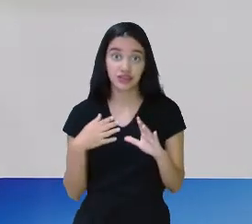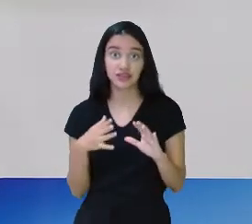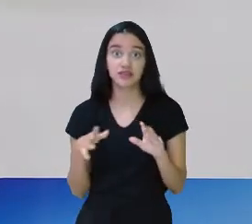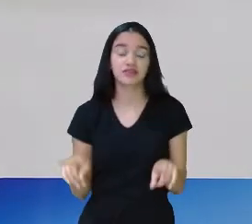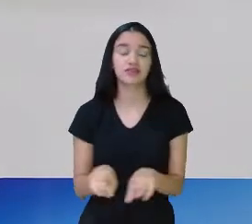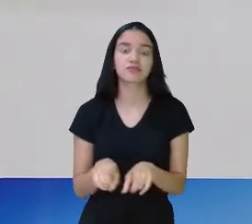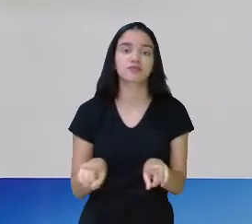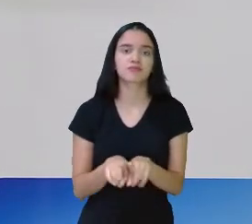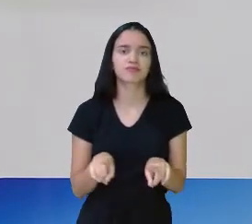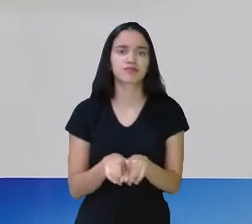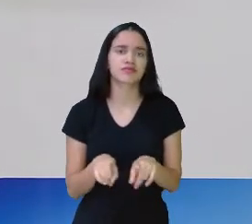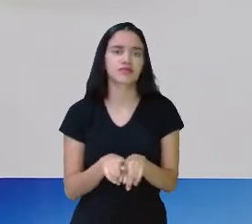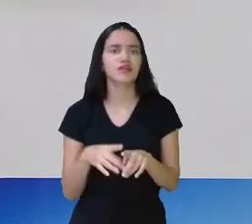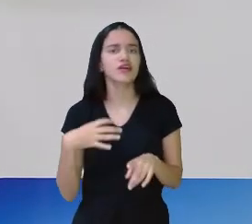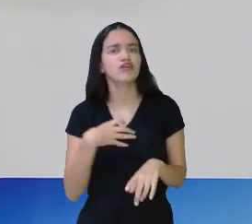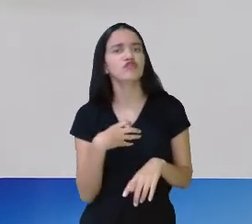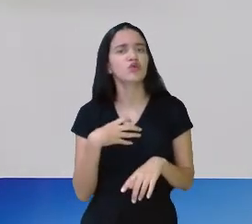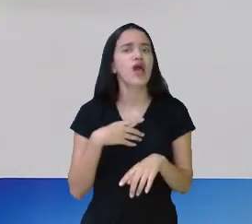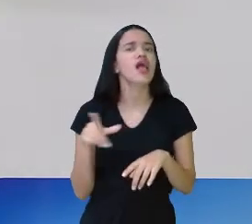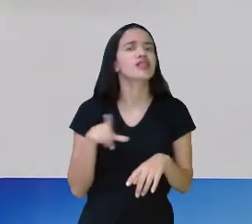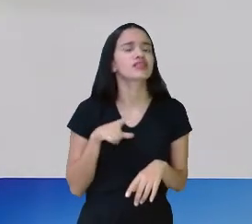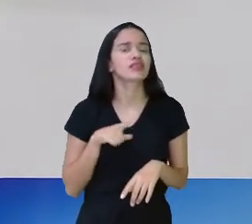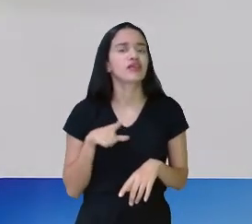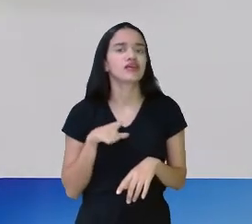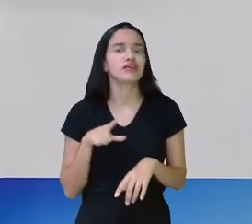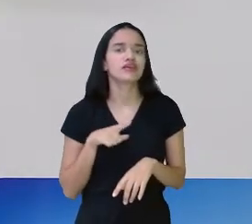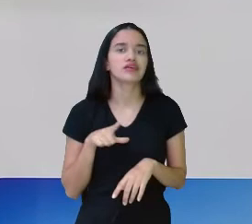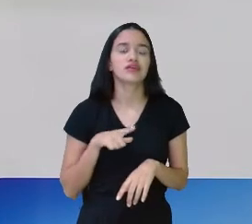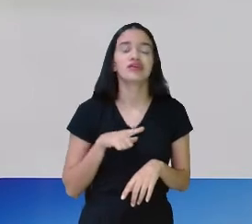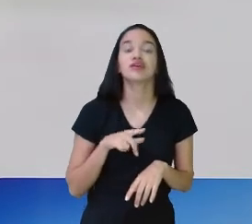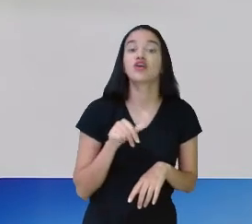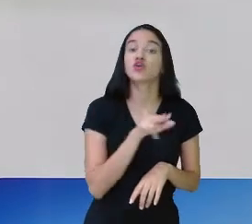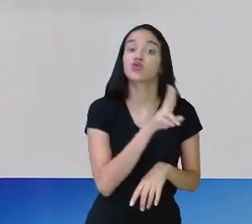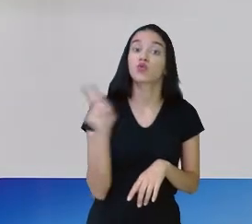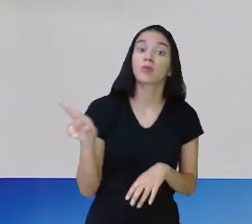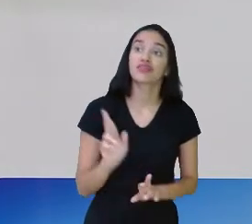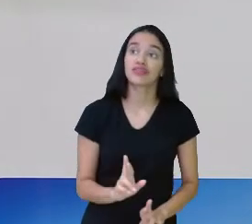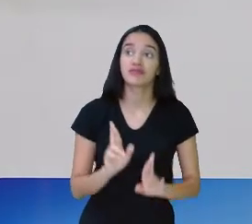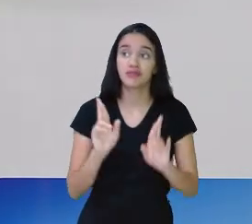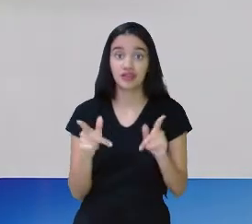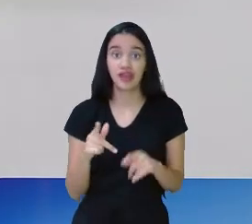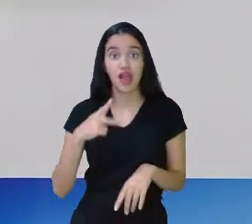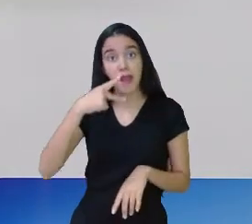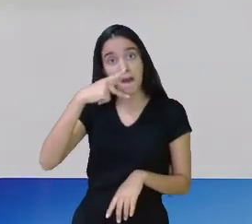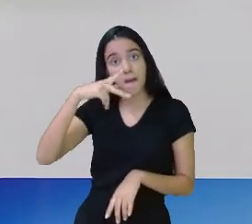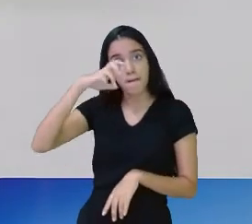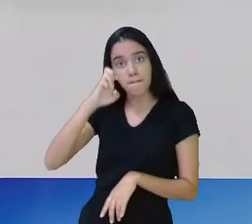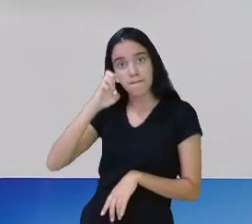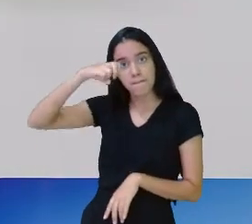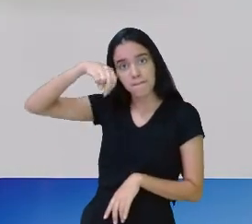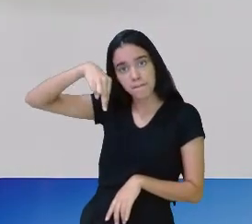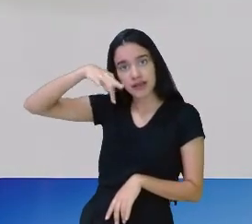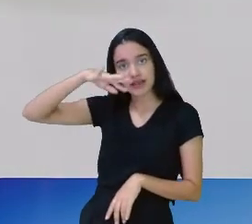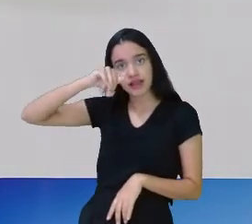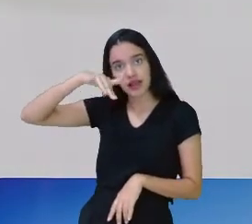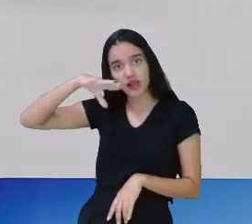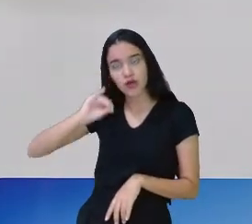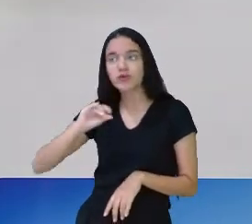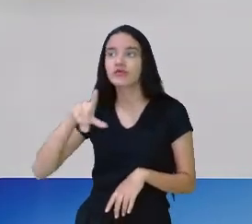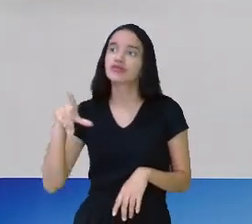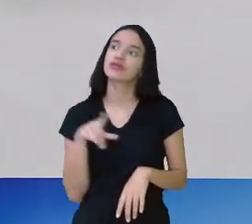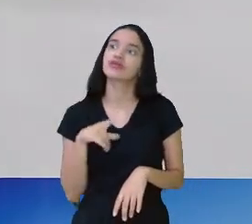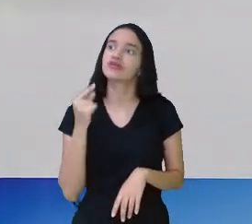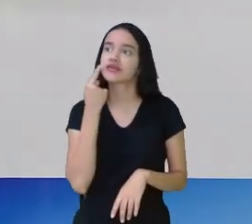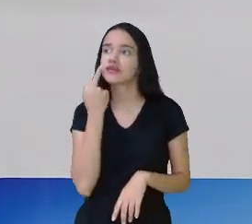que a forma possui, ela vai ter nomes diferentes. Eu tenho um pentágono com 5 lados,